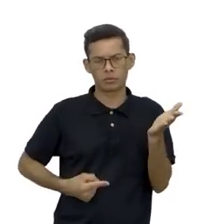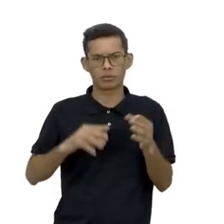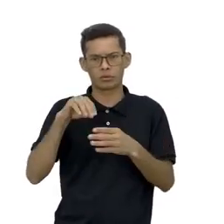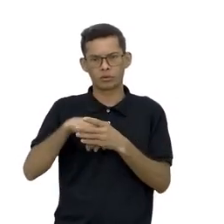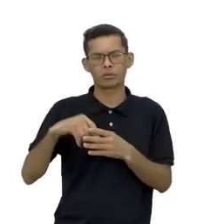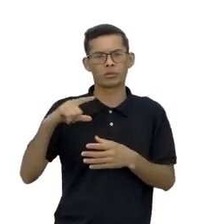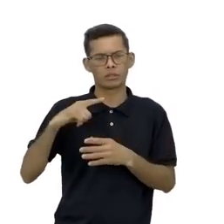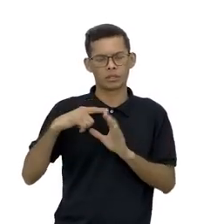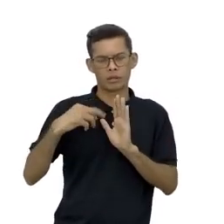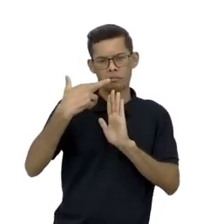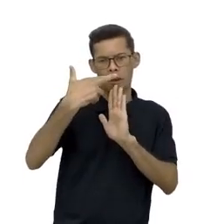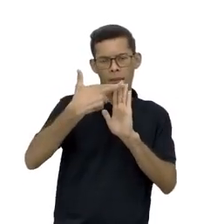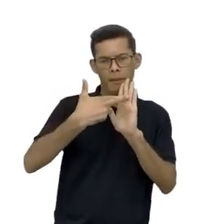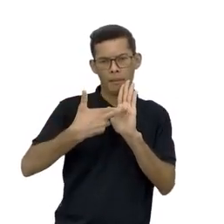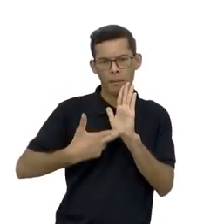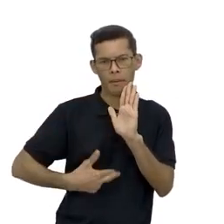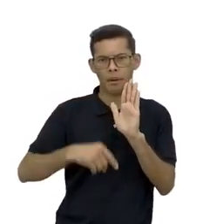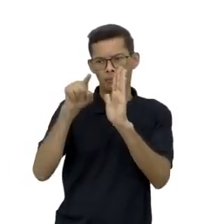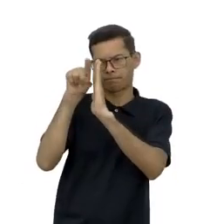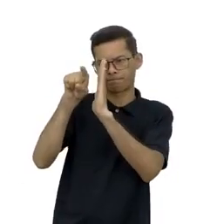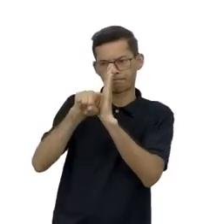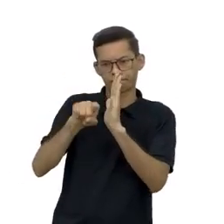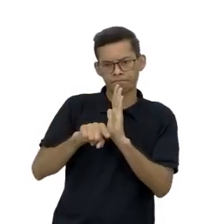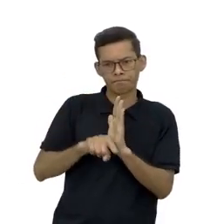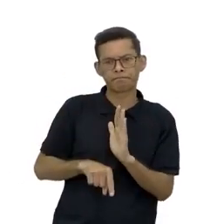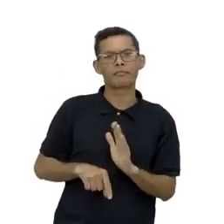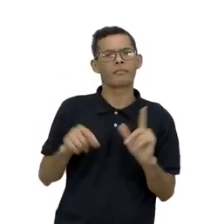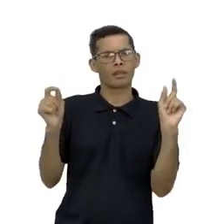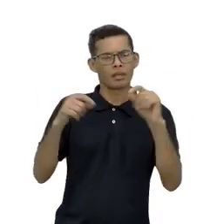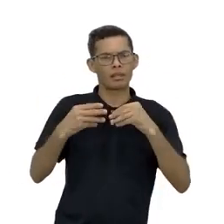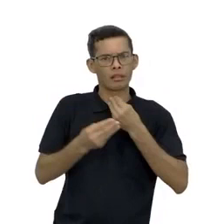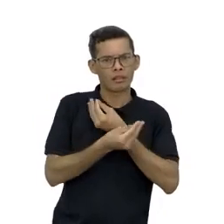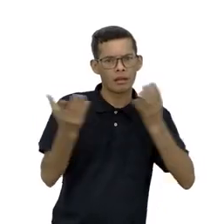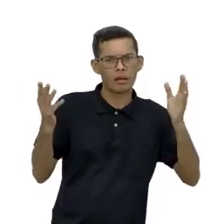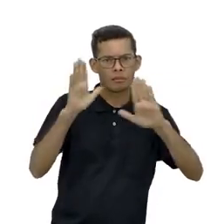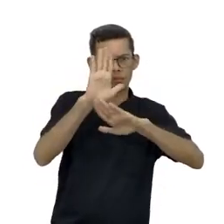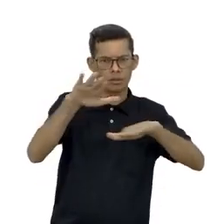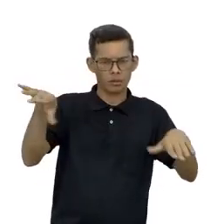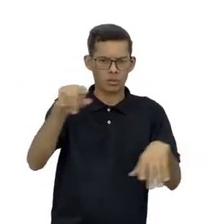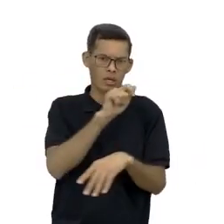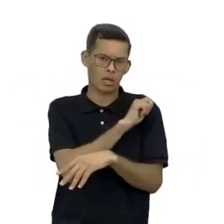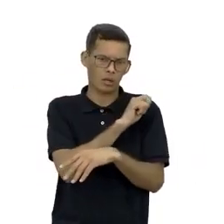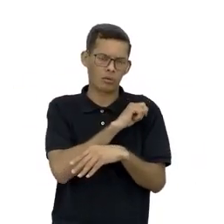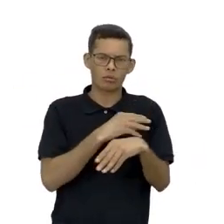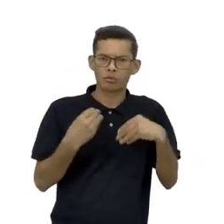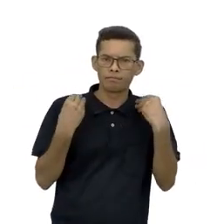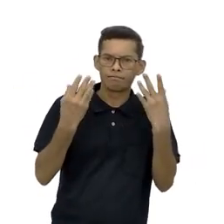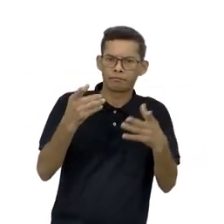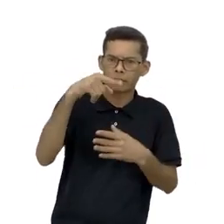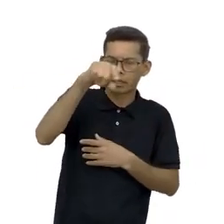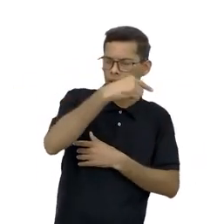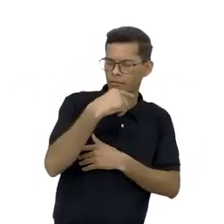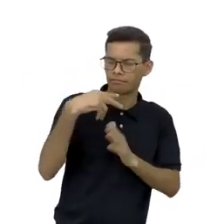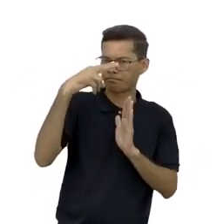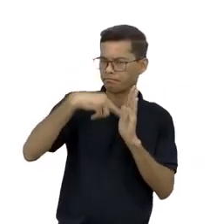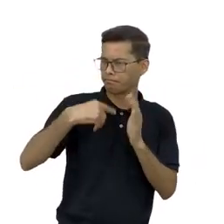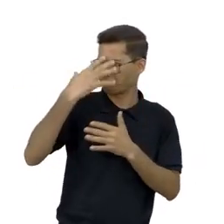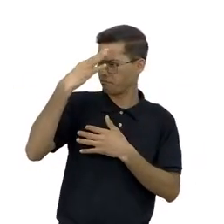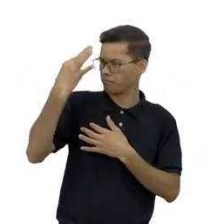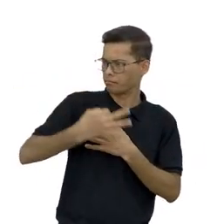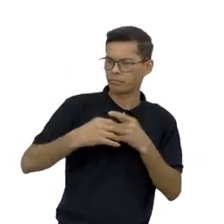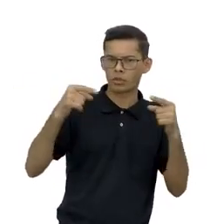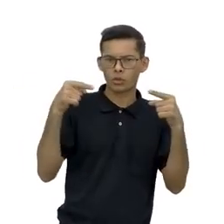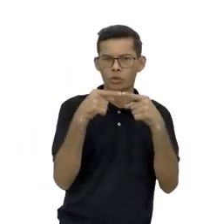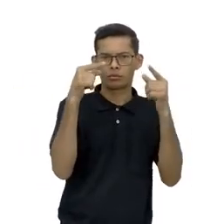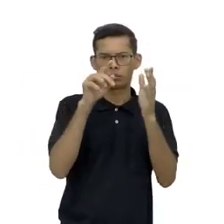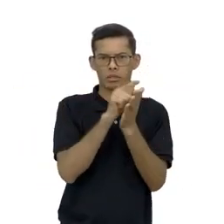um roteiro de questões que podem ser propostas aos estudantes favorecendo a compreensão da reportagem. E a